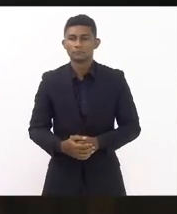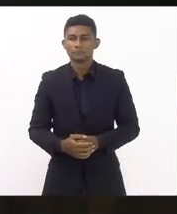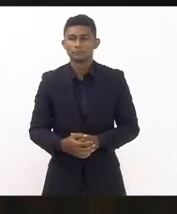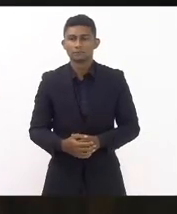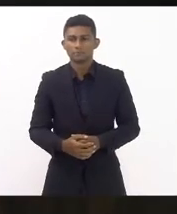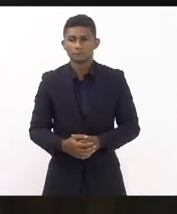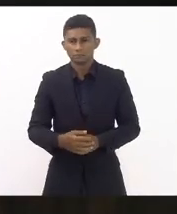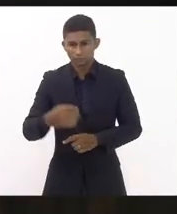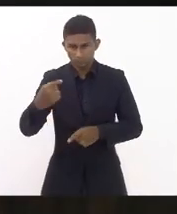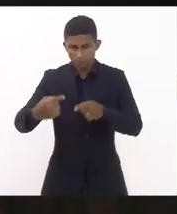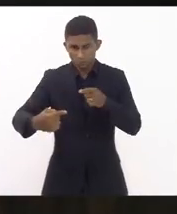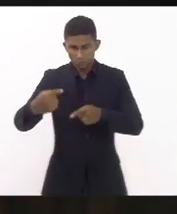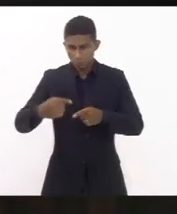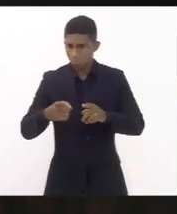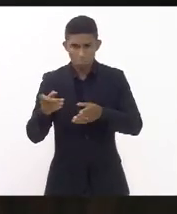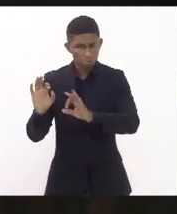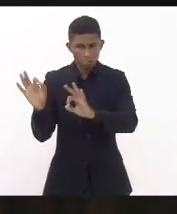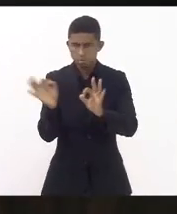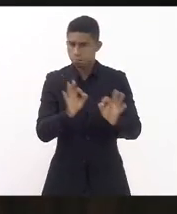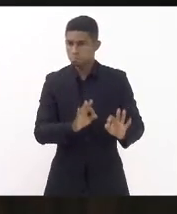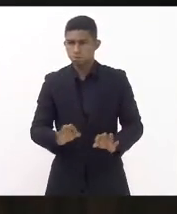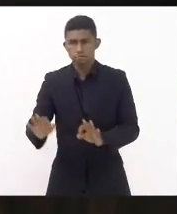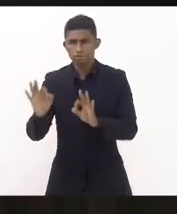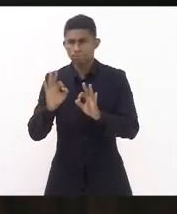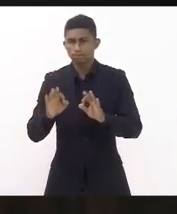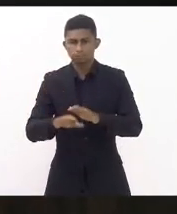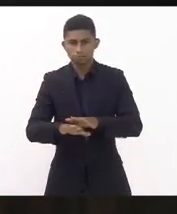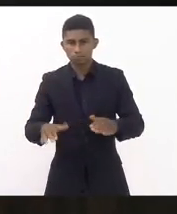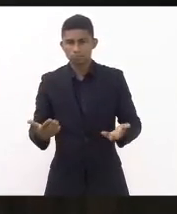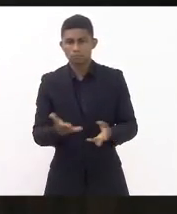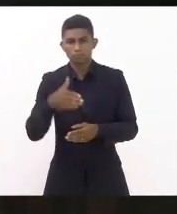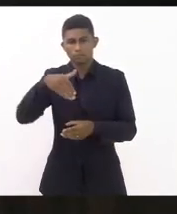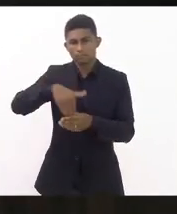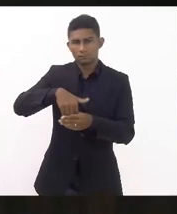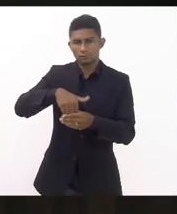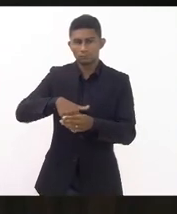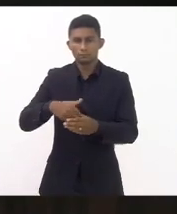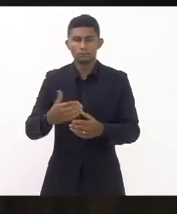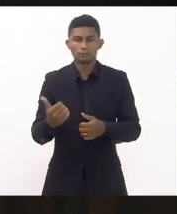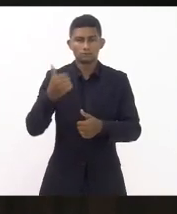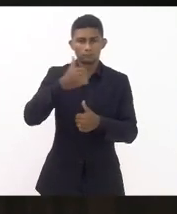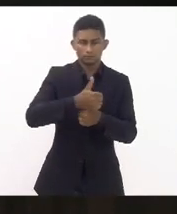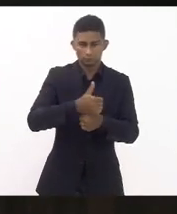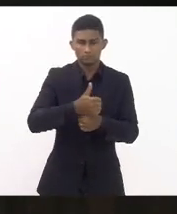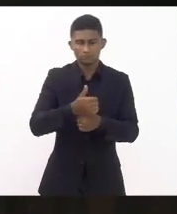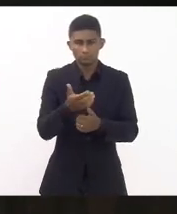em discussão. Não havendo quem queira discutir, encerra a discussão em votação substitutivo. Senhores que aprovam, permaneçam como